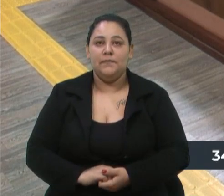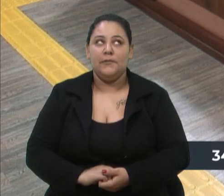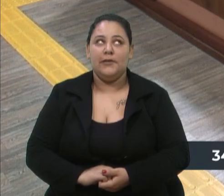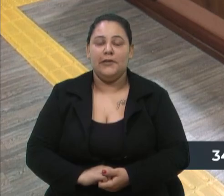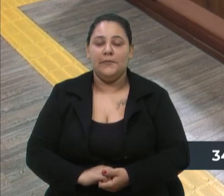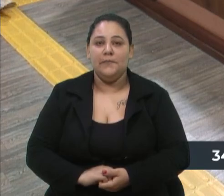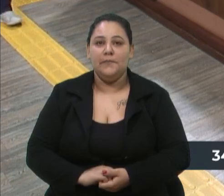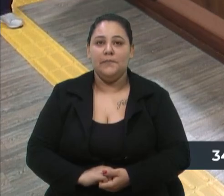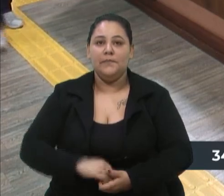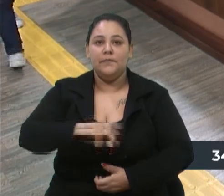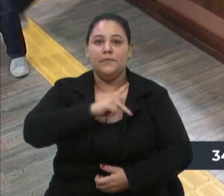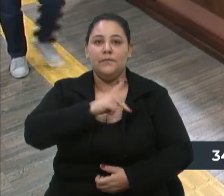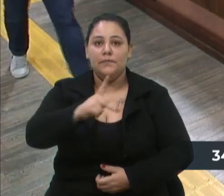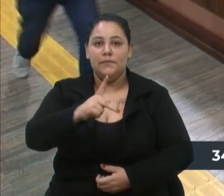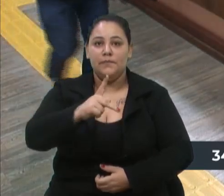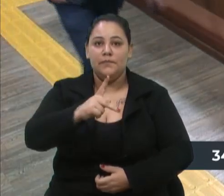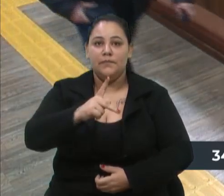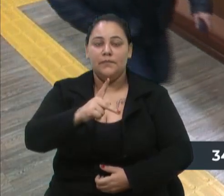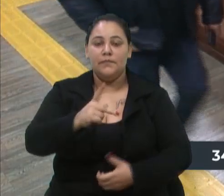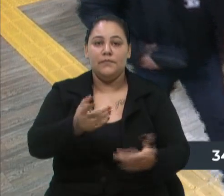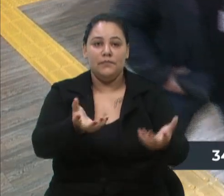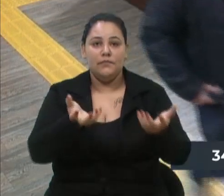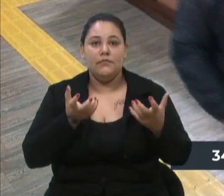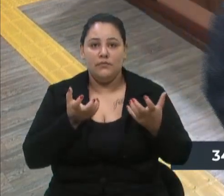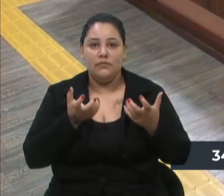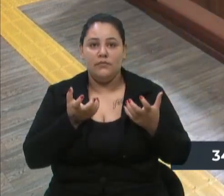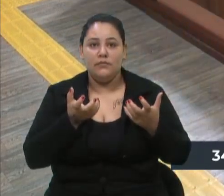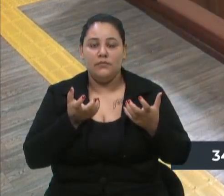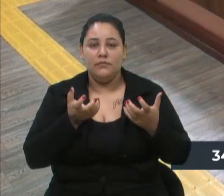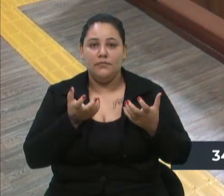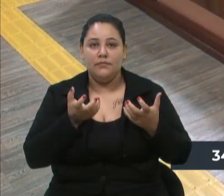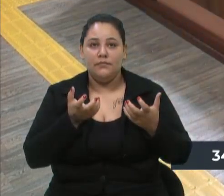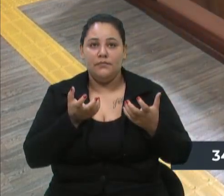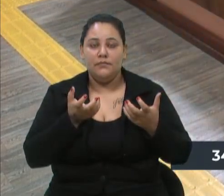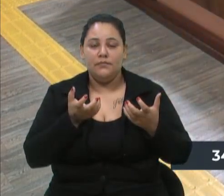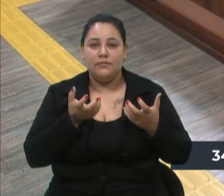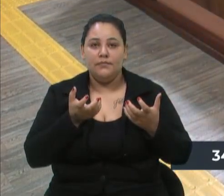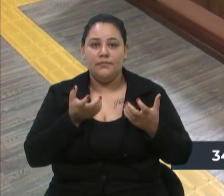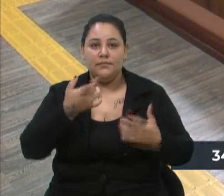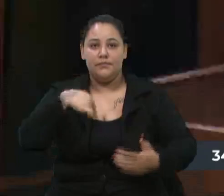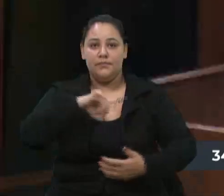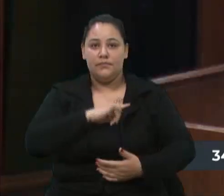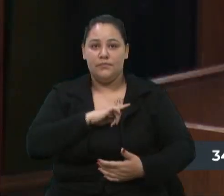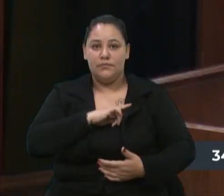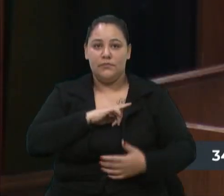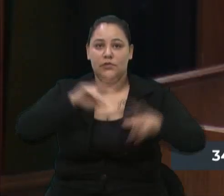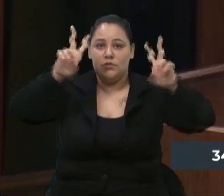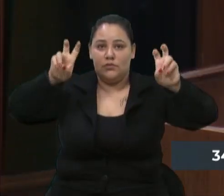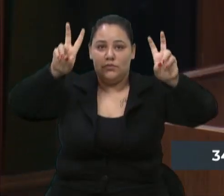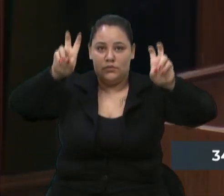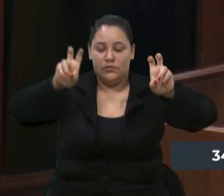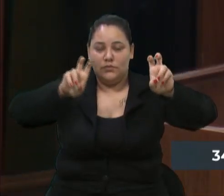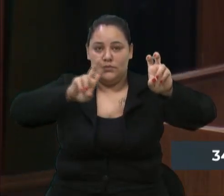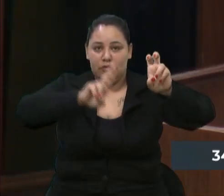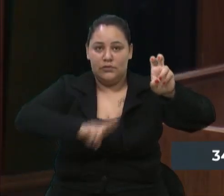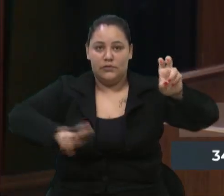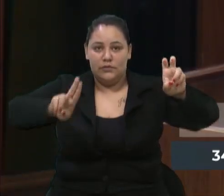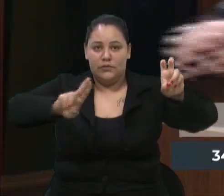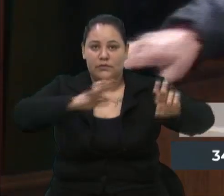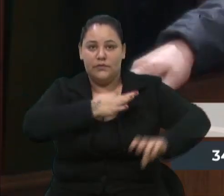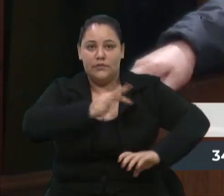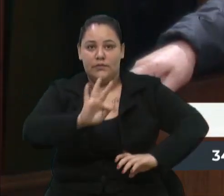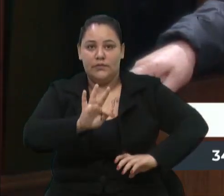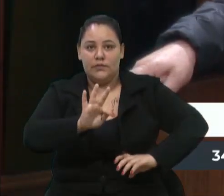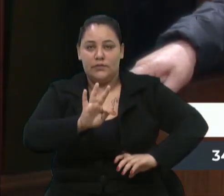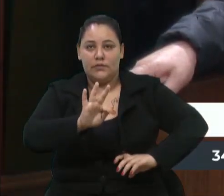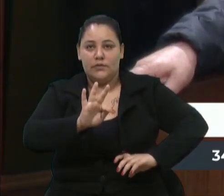Senhor presidente, eu quero, quando nós estávamos no assunto da universidade, a criação